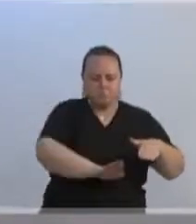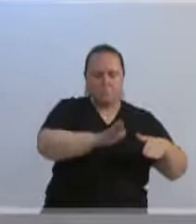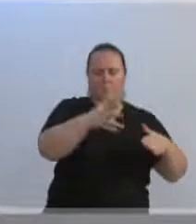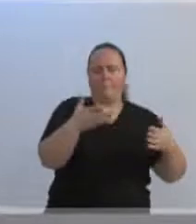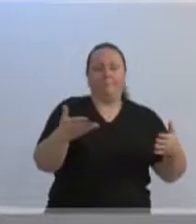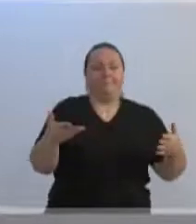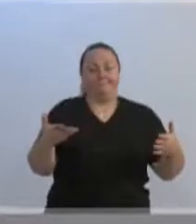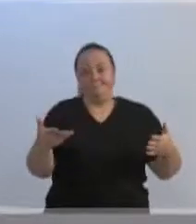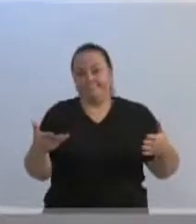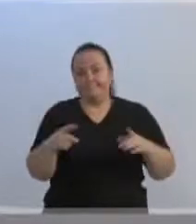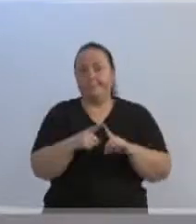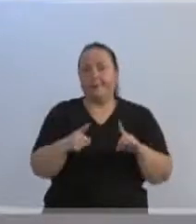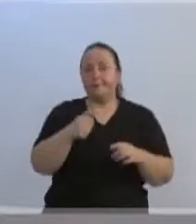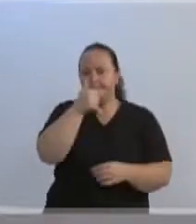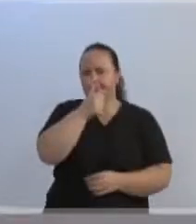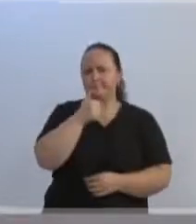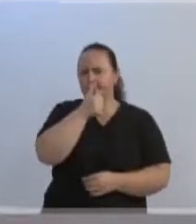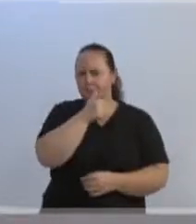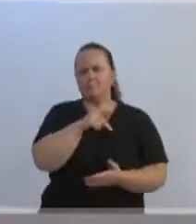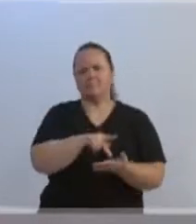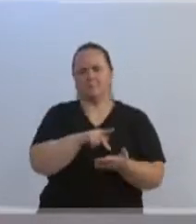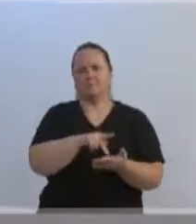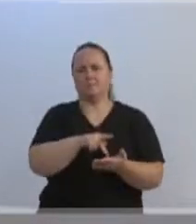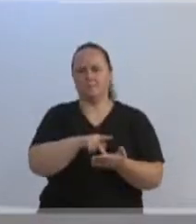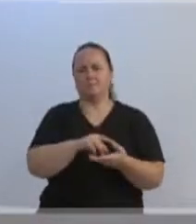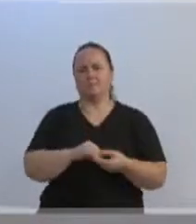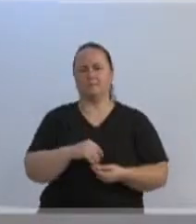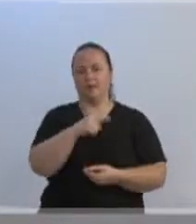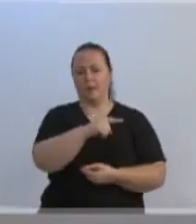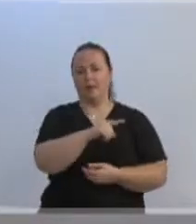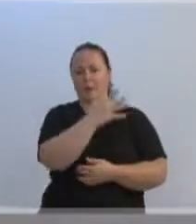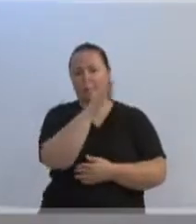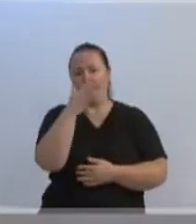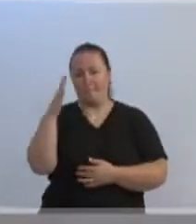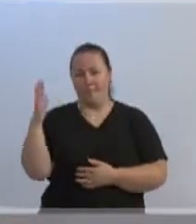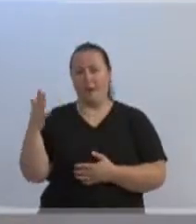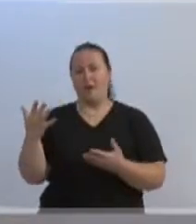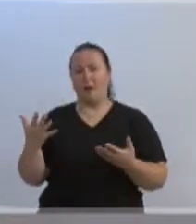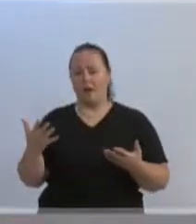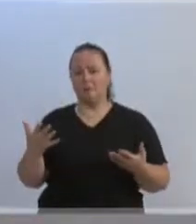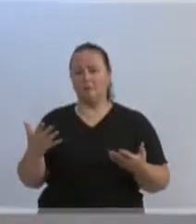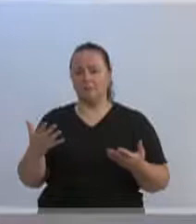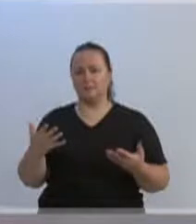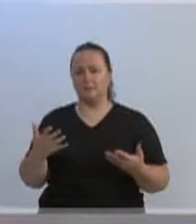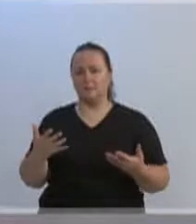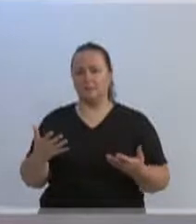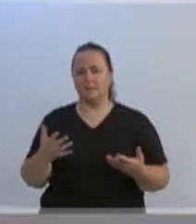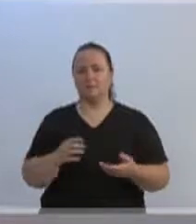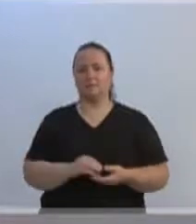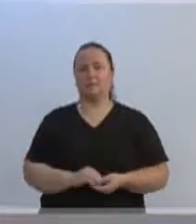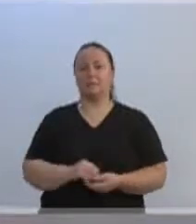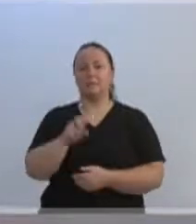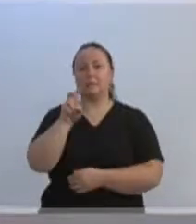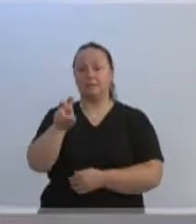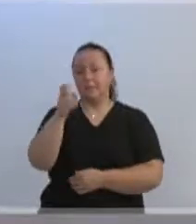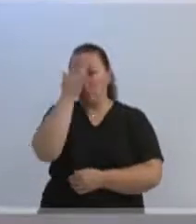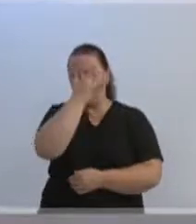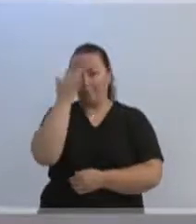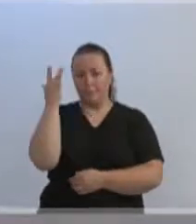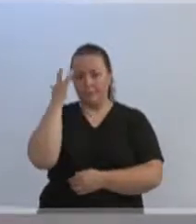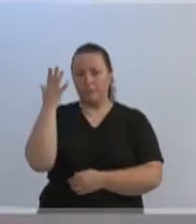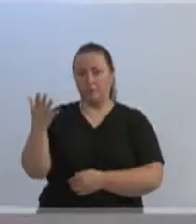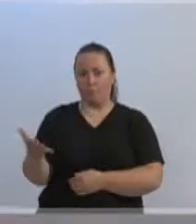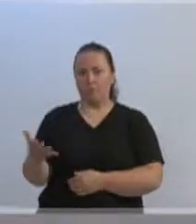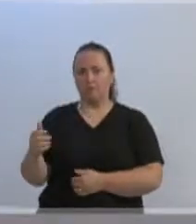e ele falou a senhora saiu do meio do mato do nada porque nosso ver é toda aberta deveria dormir toda exposta saiu cinco pessoas lá dentro 5